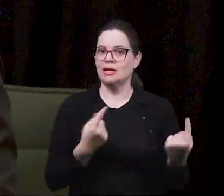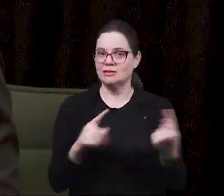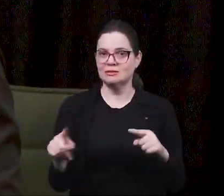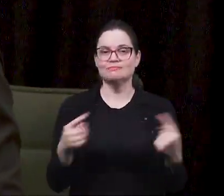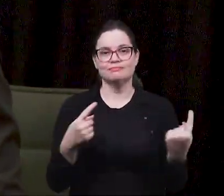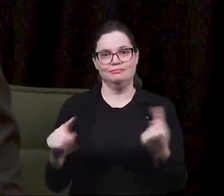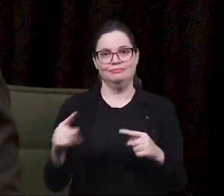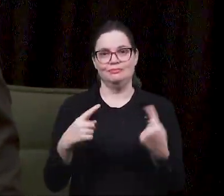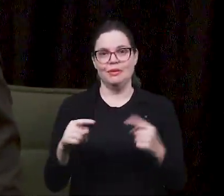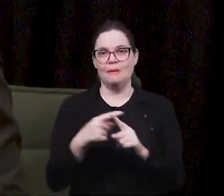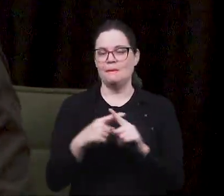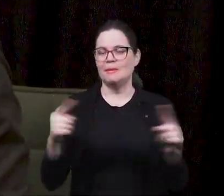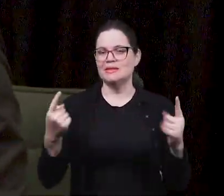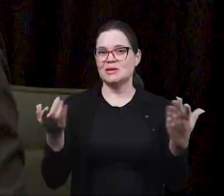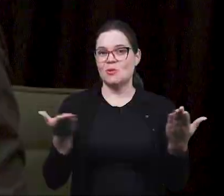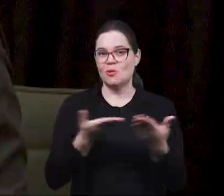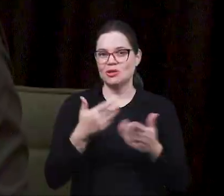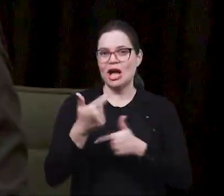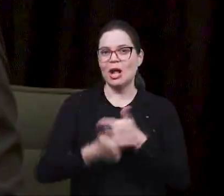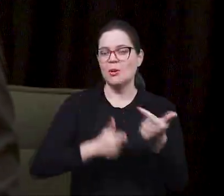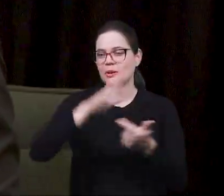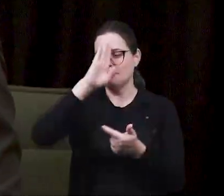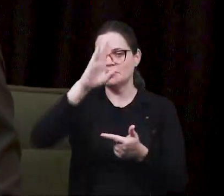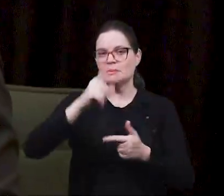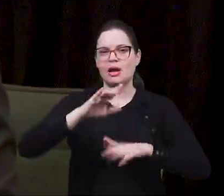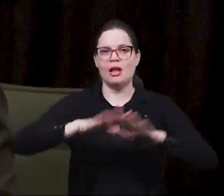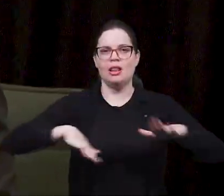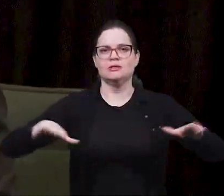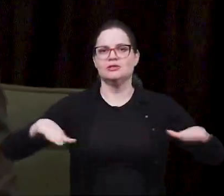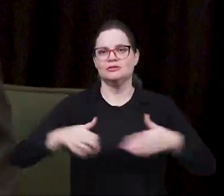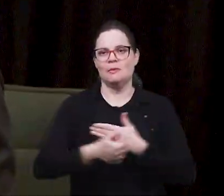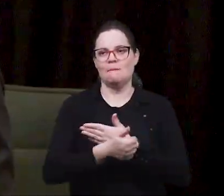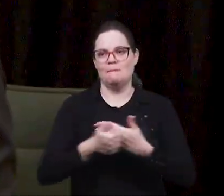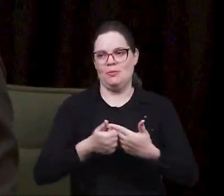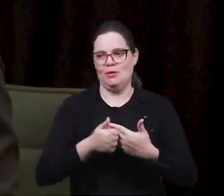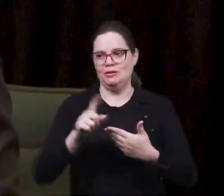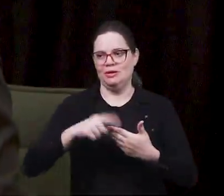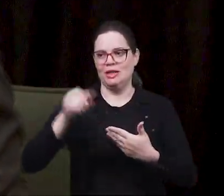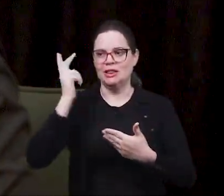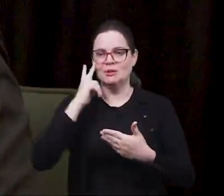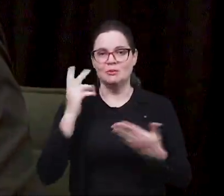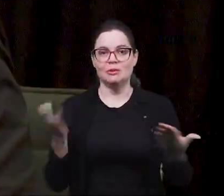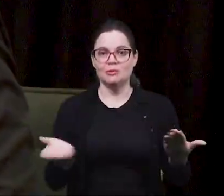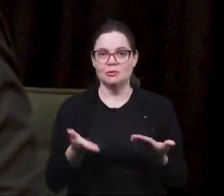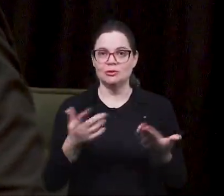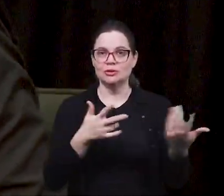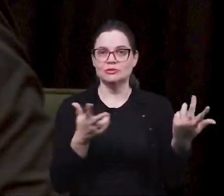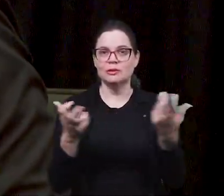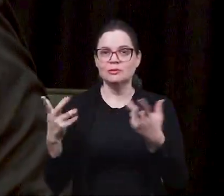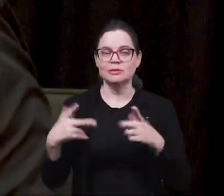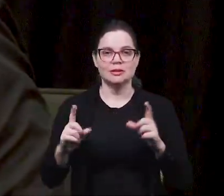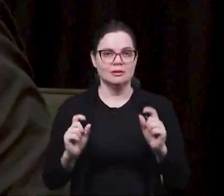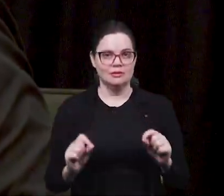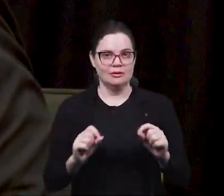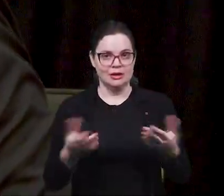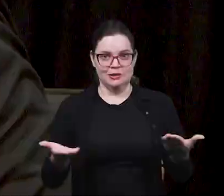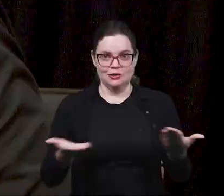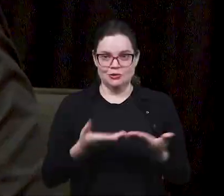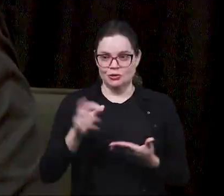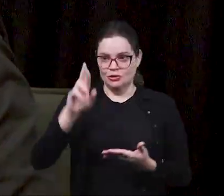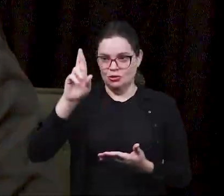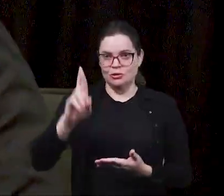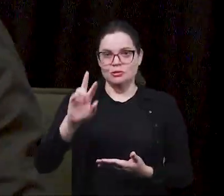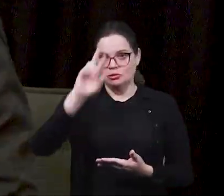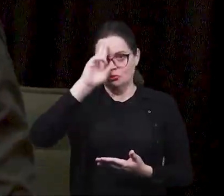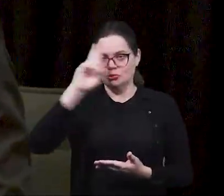através da relativização moral, que é algo muito comum nos dias de hoje. Você pode ver que a figura do Senhor Jesus hoje em dia é